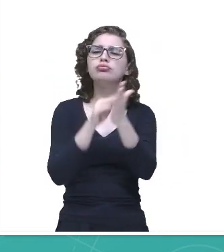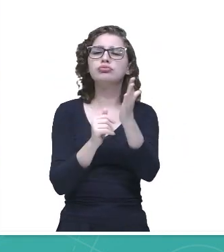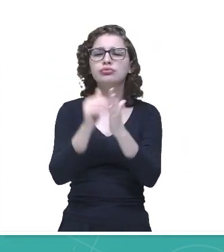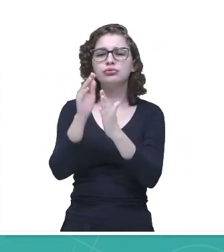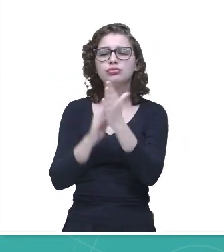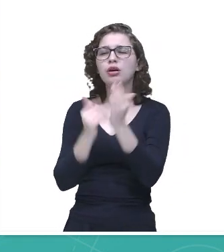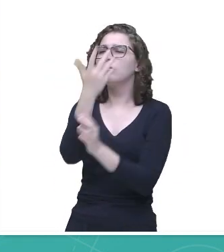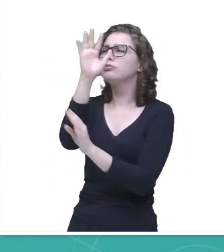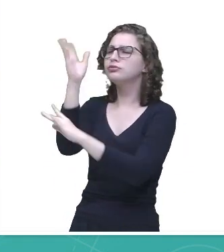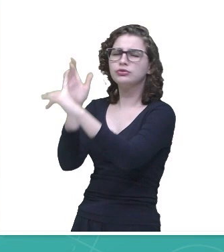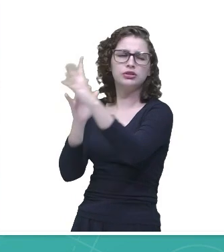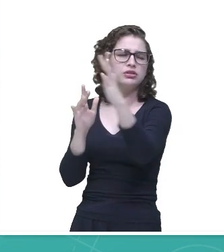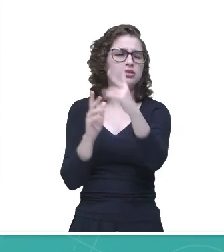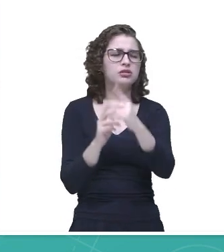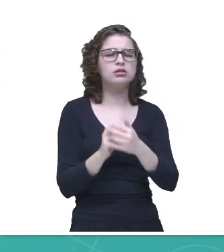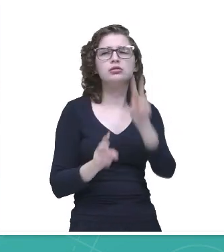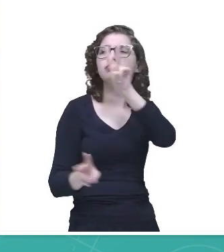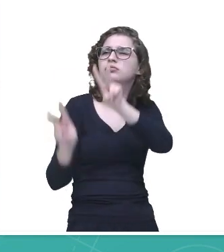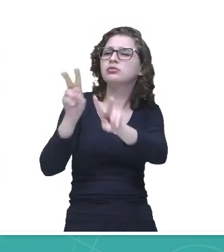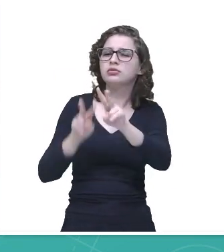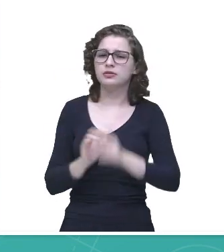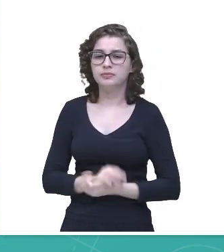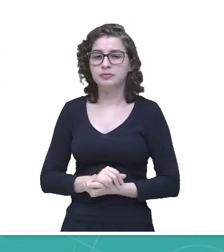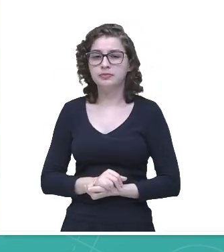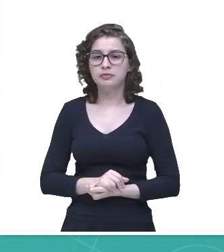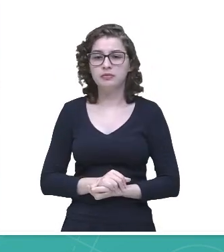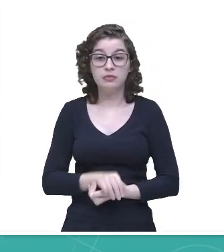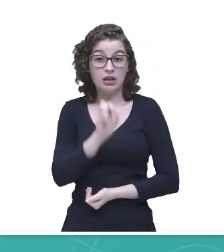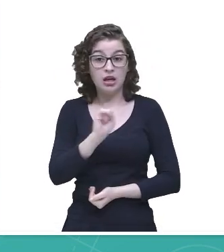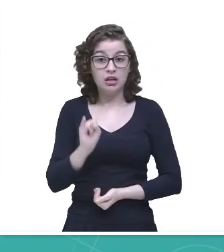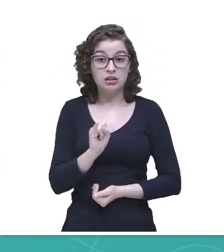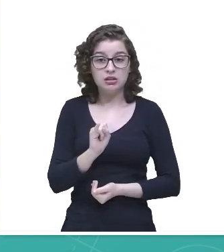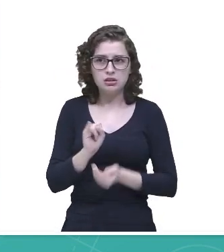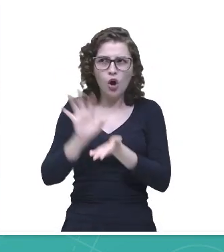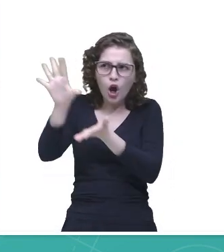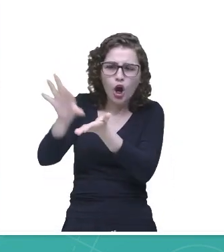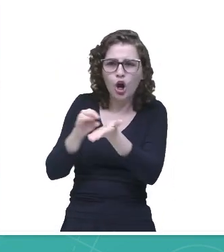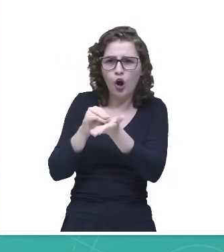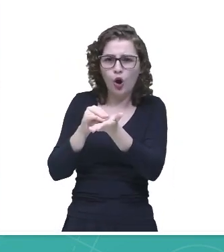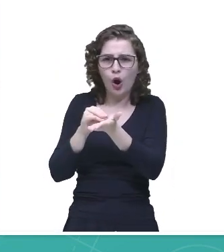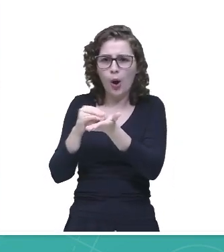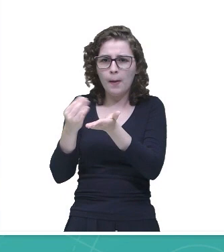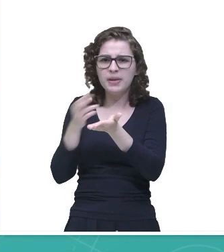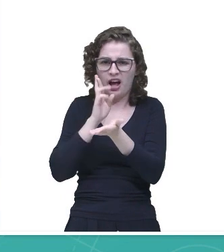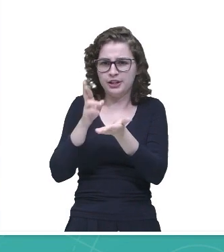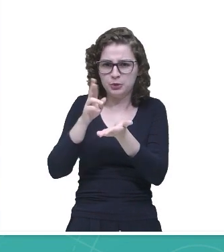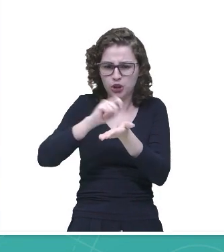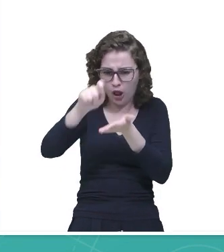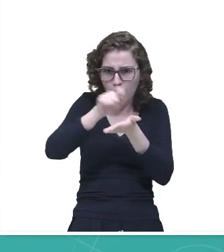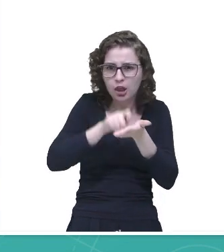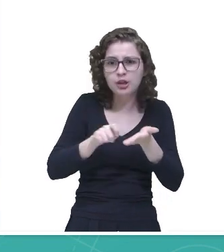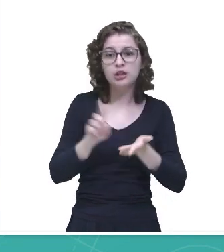essas características, tudo bem. Mas se vocês lembraram do que a professora falou durante a aula e colocaram também, como eu vi que muitos colocaram